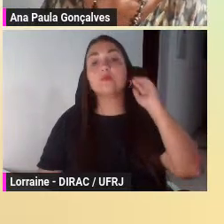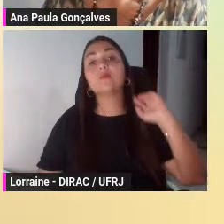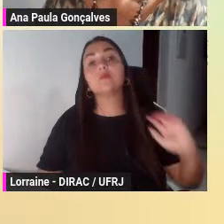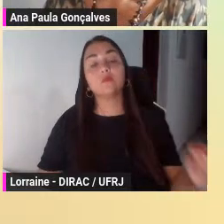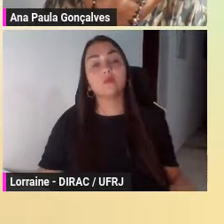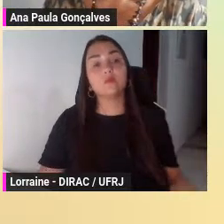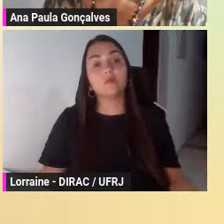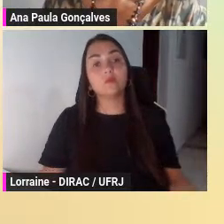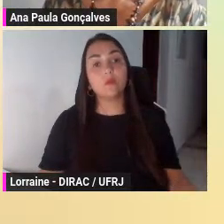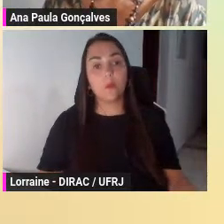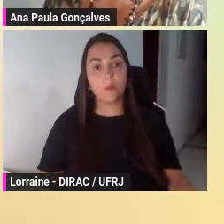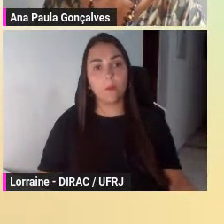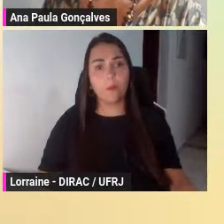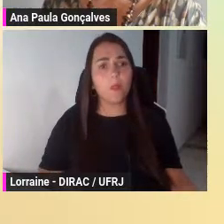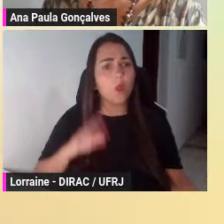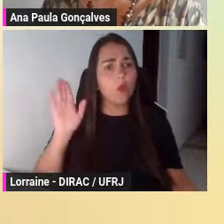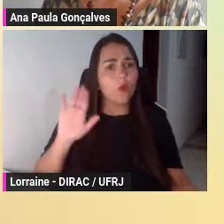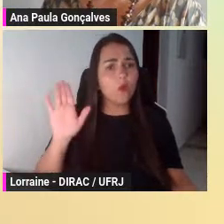Oi?